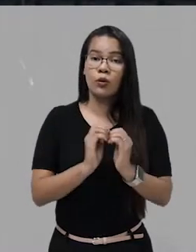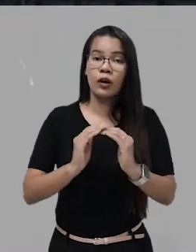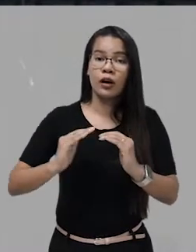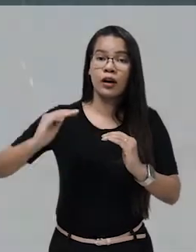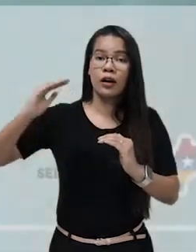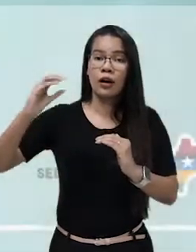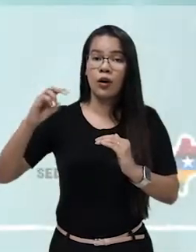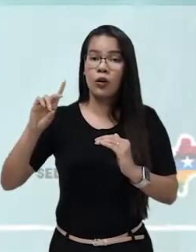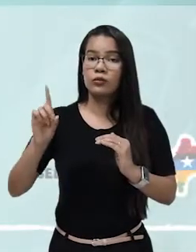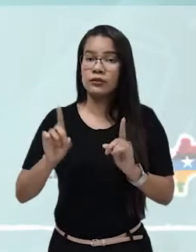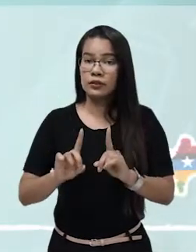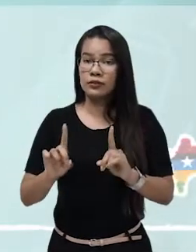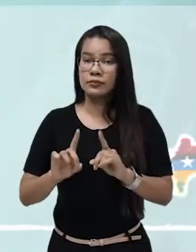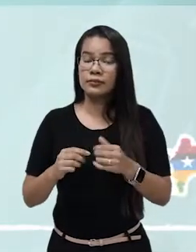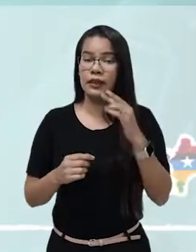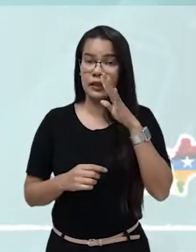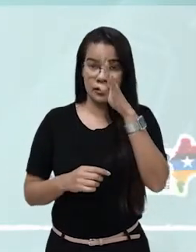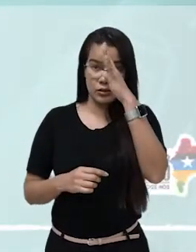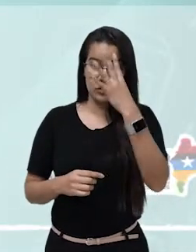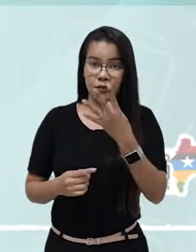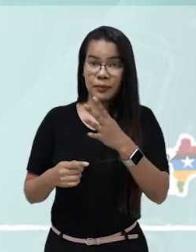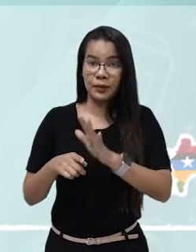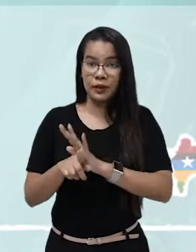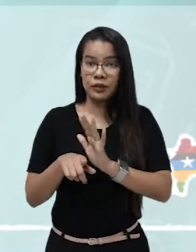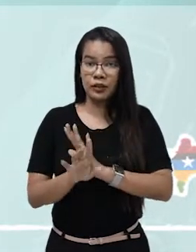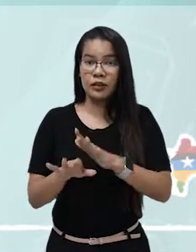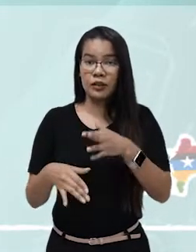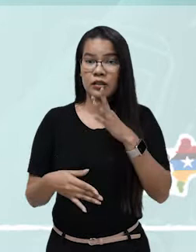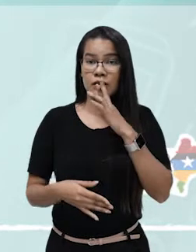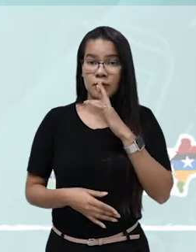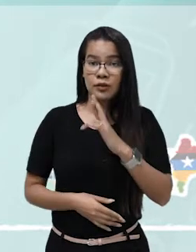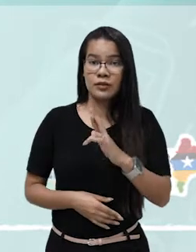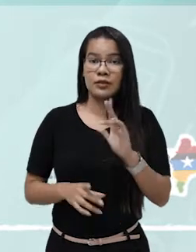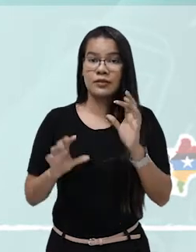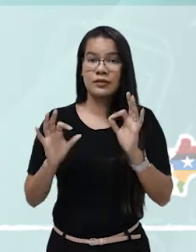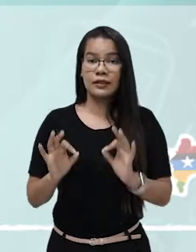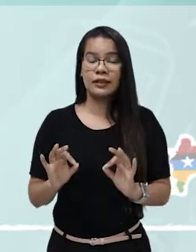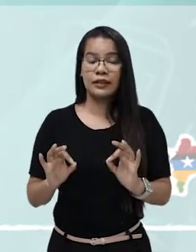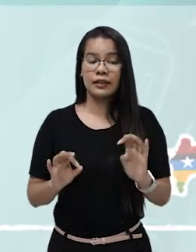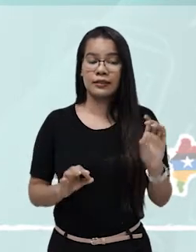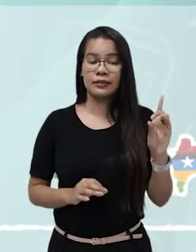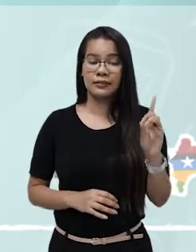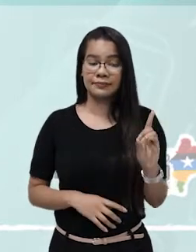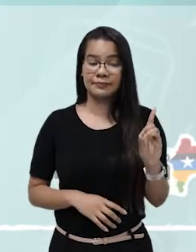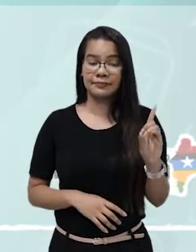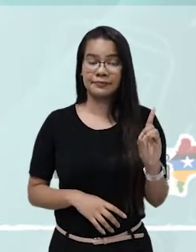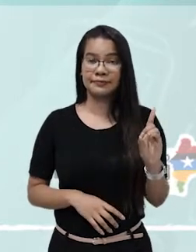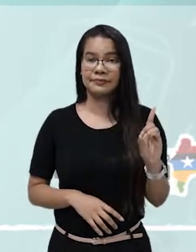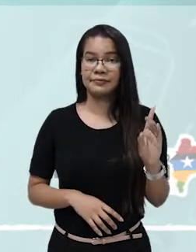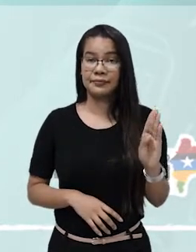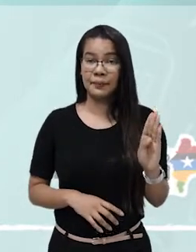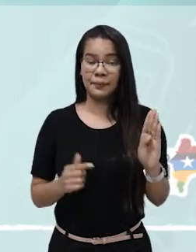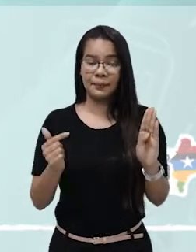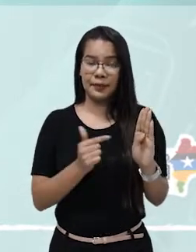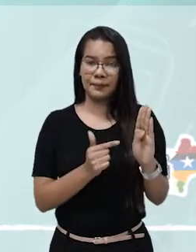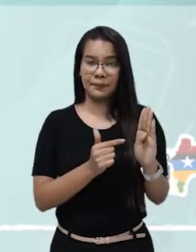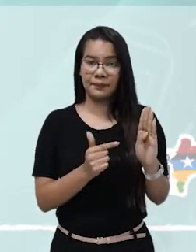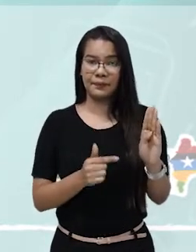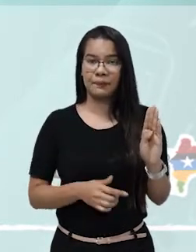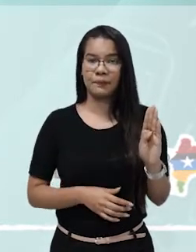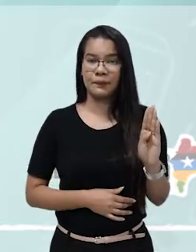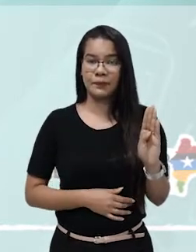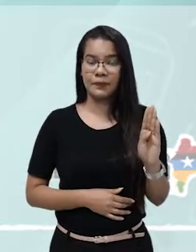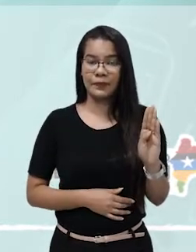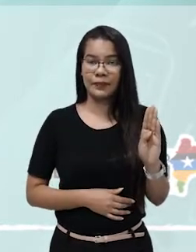questão. Resposta correta, letra B. As palavras relógio e própria são acentuadas porque